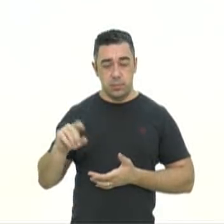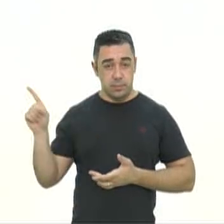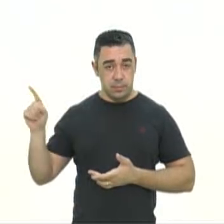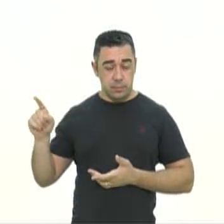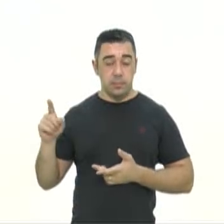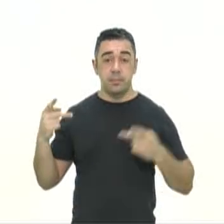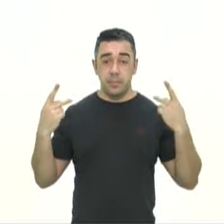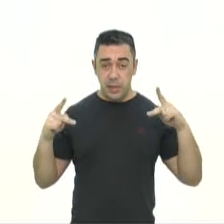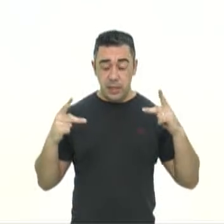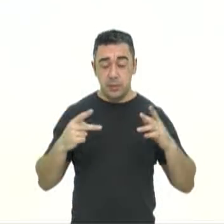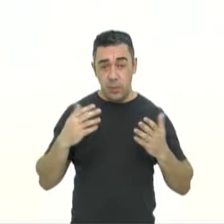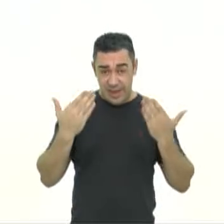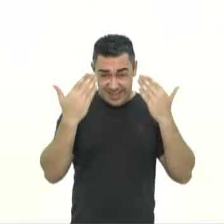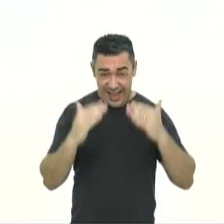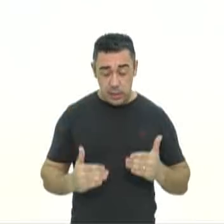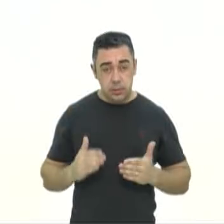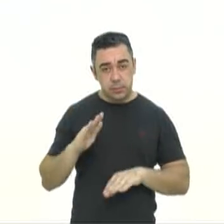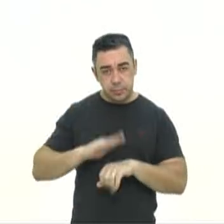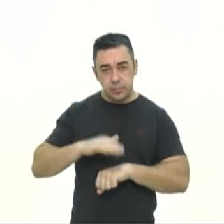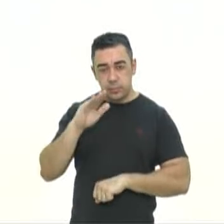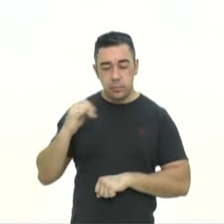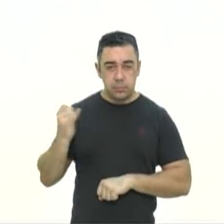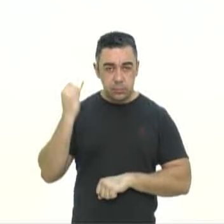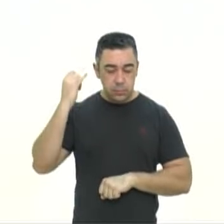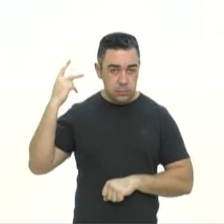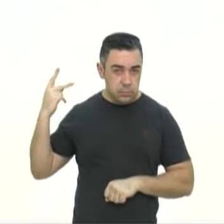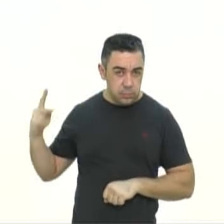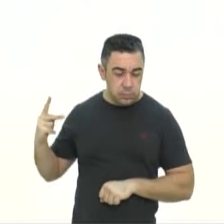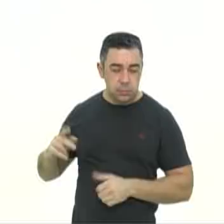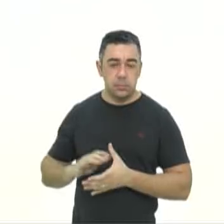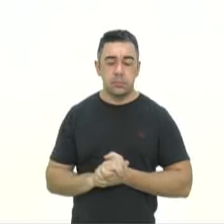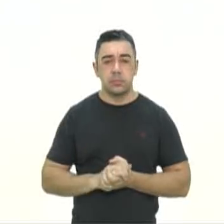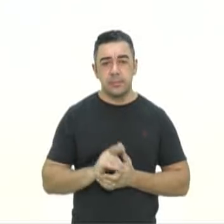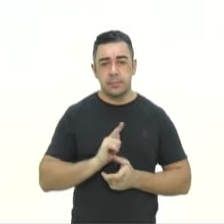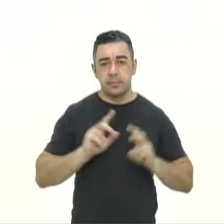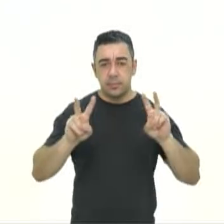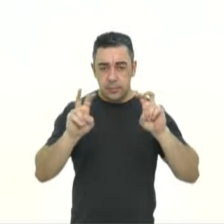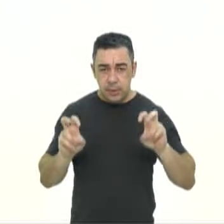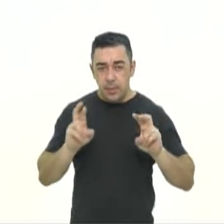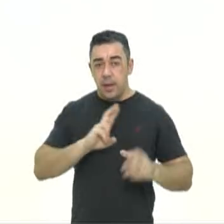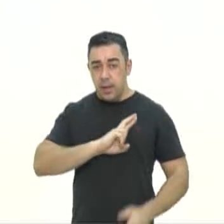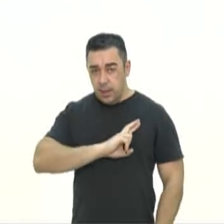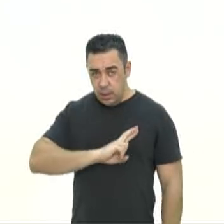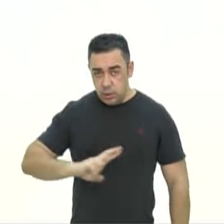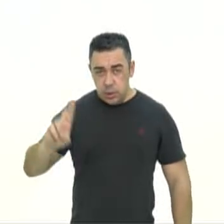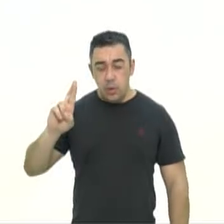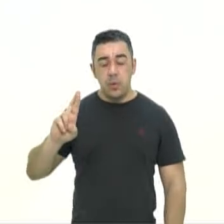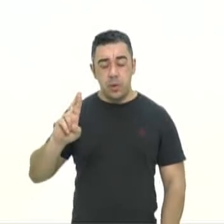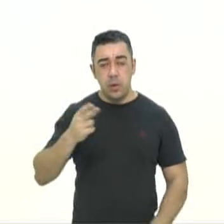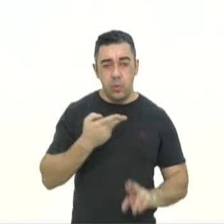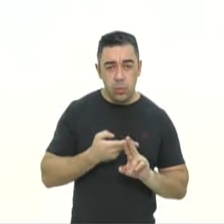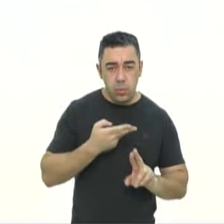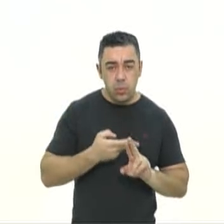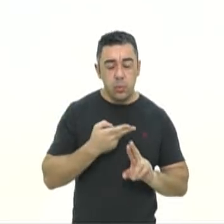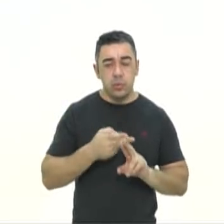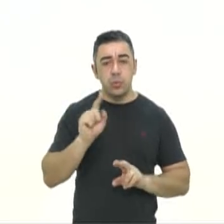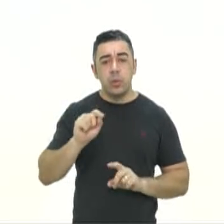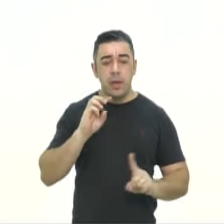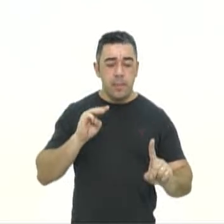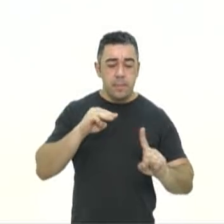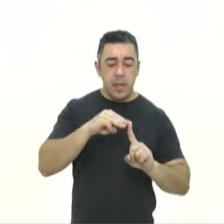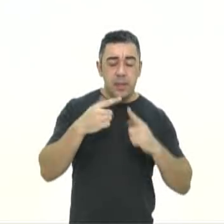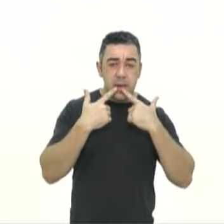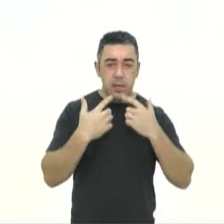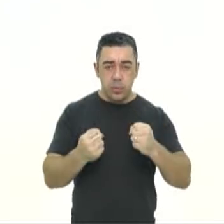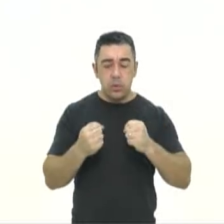Sexagésima é um dos mais importantes sermões de padre Antônio Vieira e tem uma temática religiosa e faz uso da função